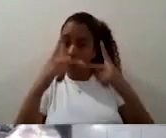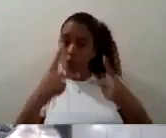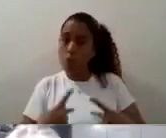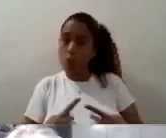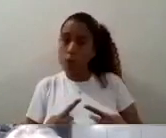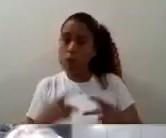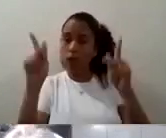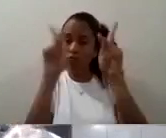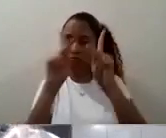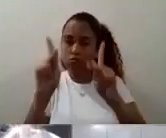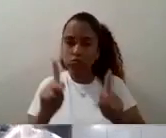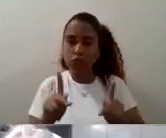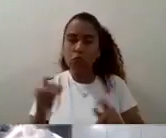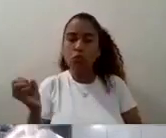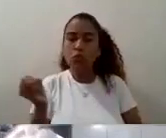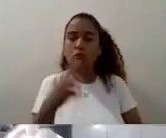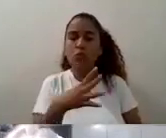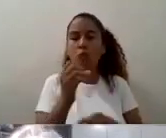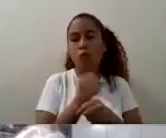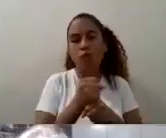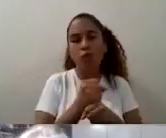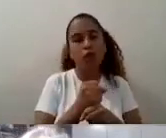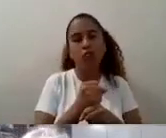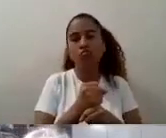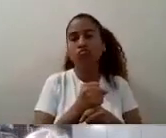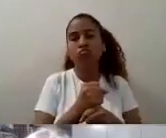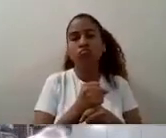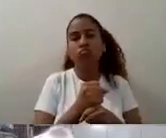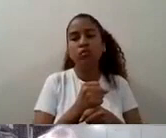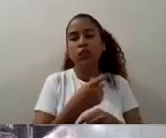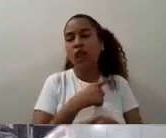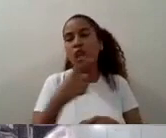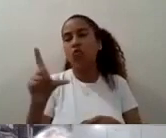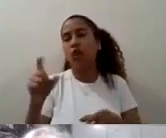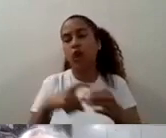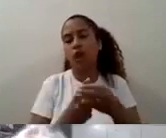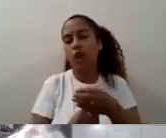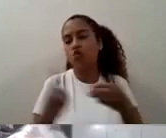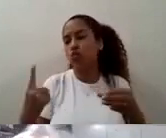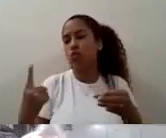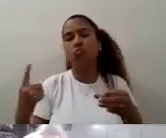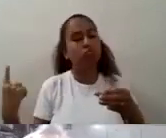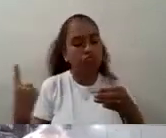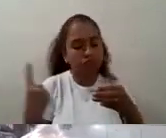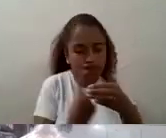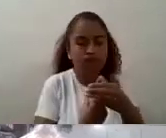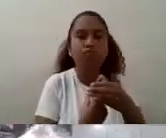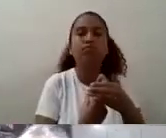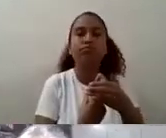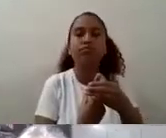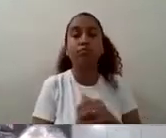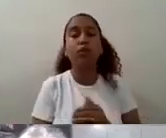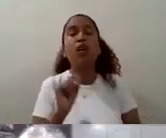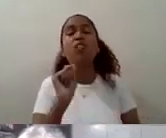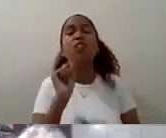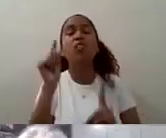milênio sem exclusões. O que essa campanha procurou? Qual era o objetivo? Era